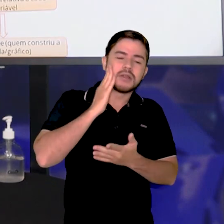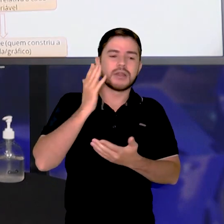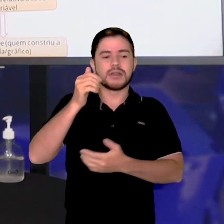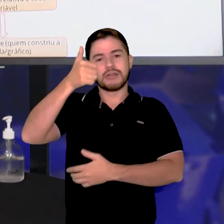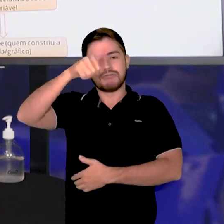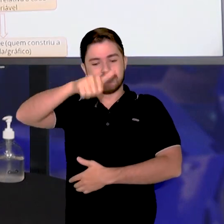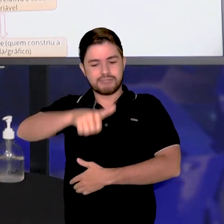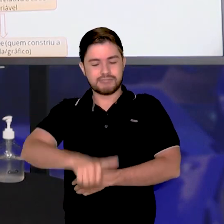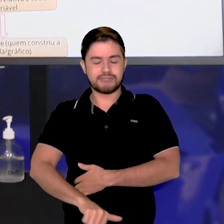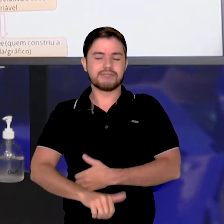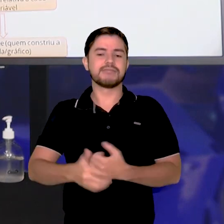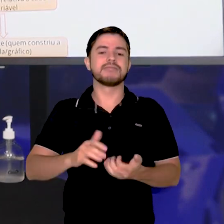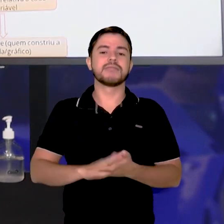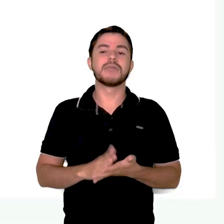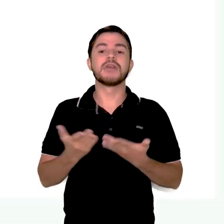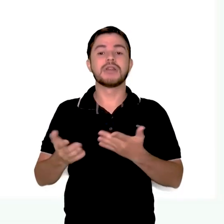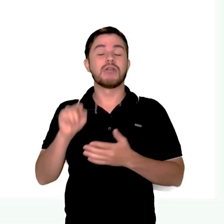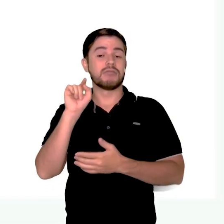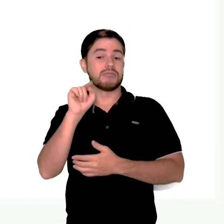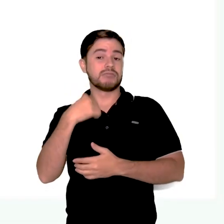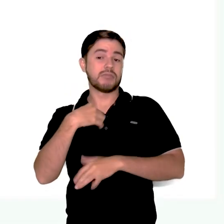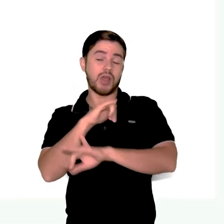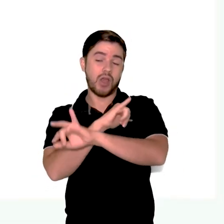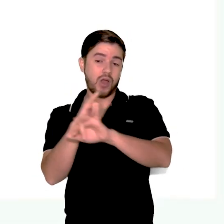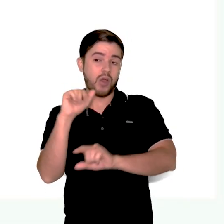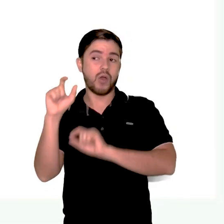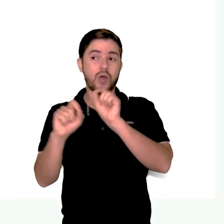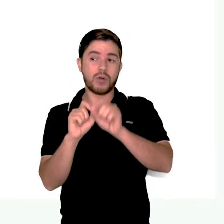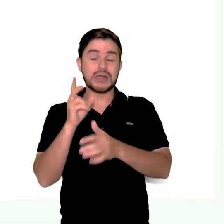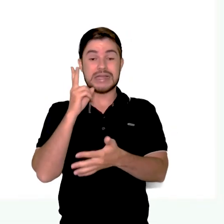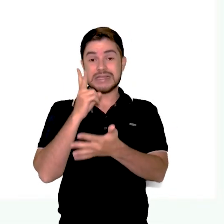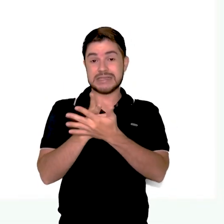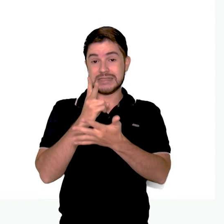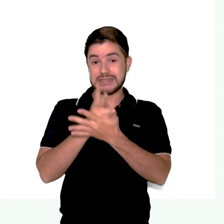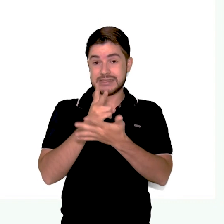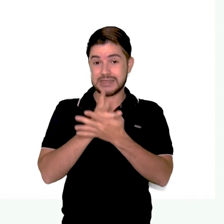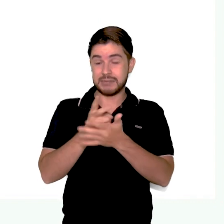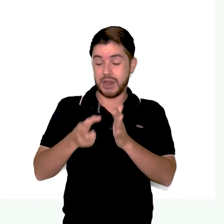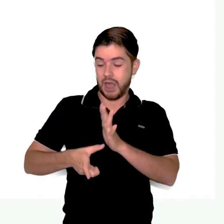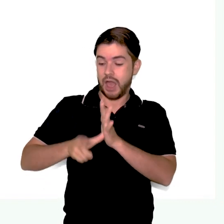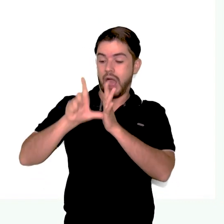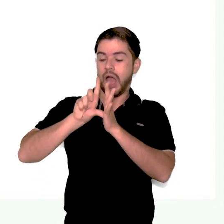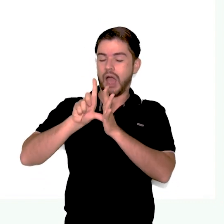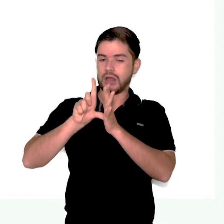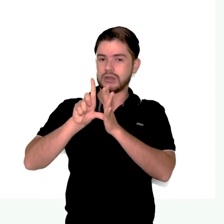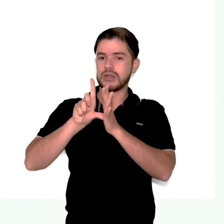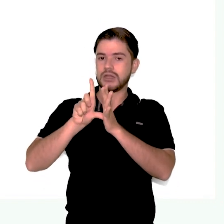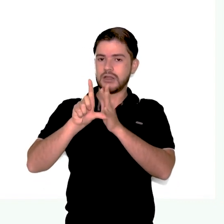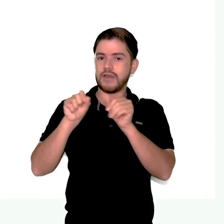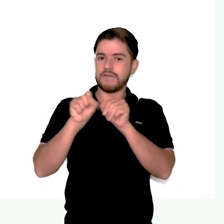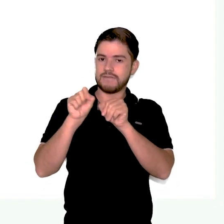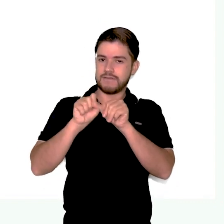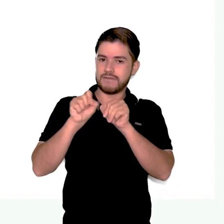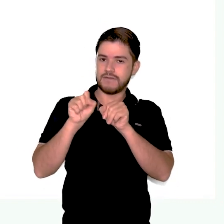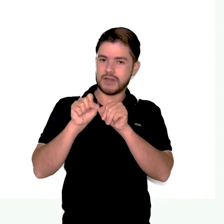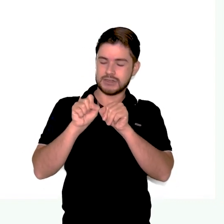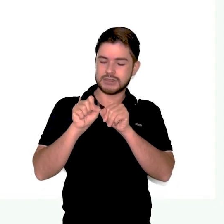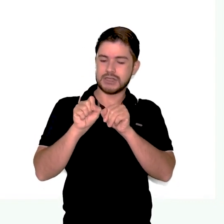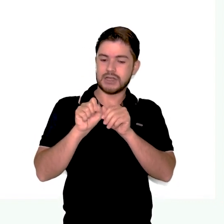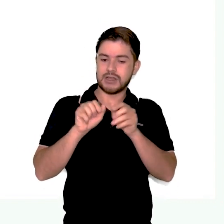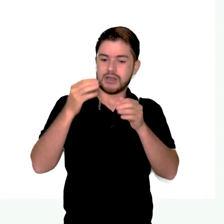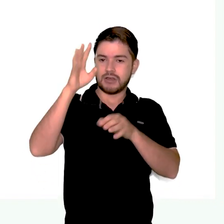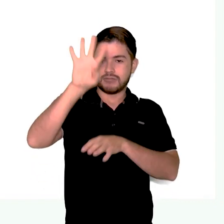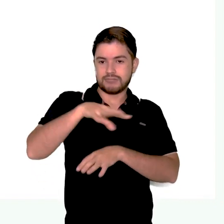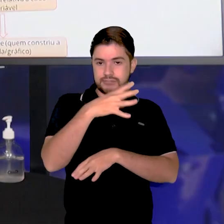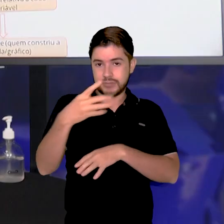deles, tá certo? Então, ó, eu recomendo que sempre quando você for fazer uma tabela ou um gráfico, comece escolhendo o título dessa tabela e